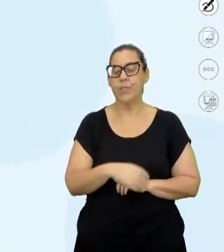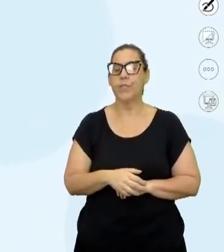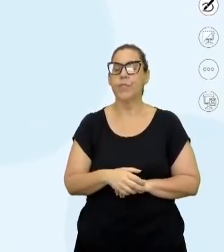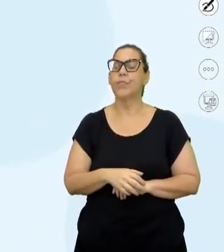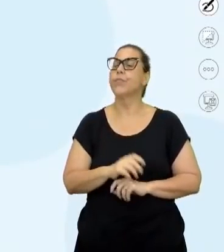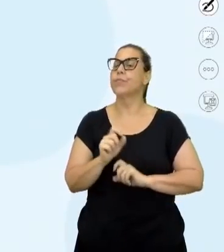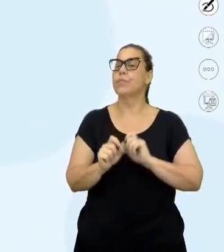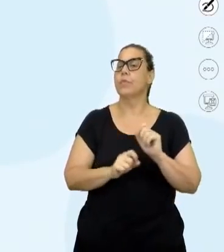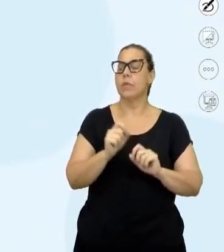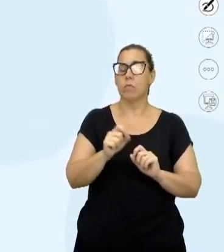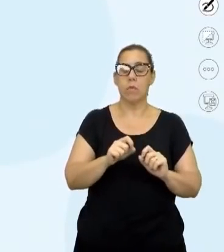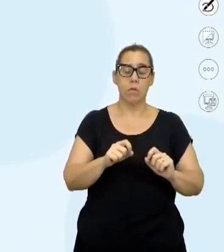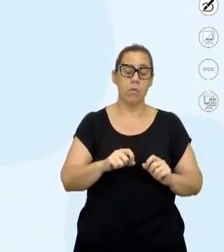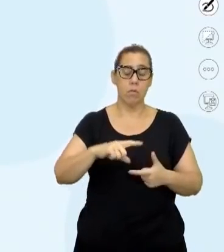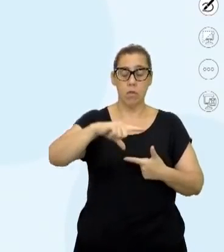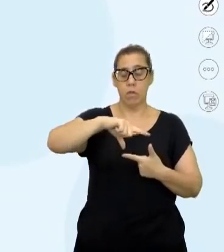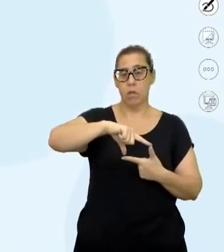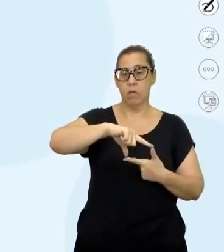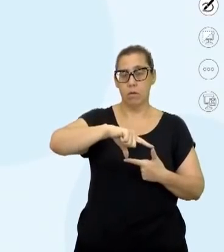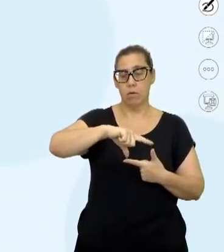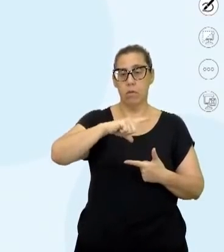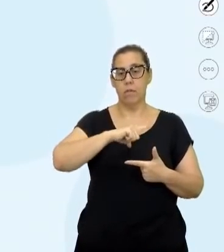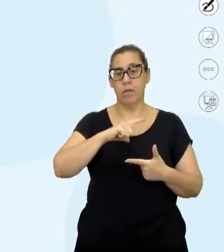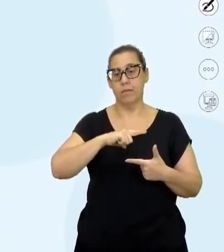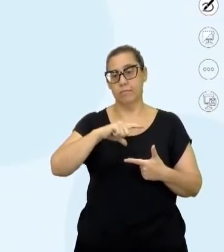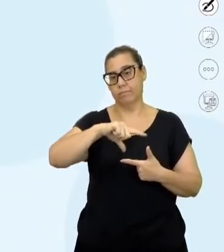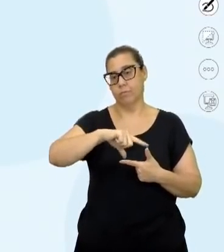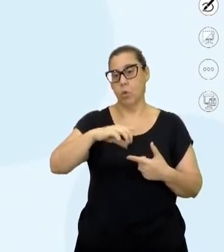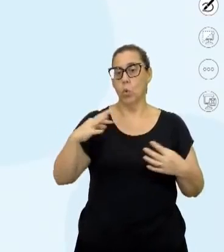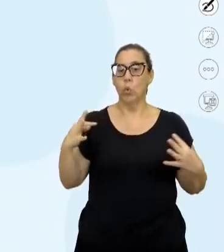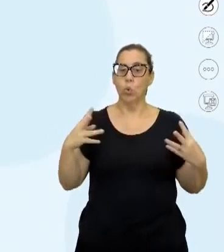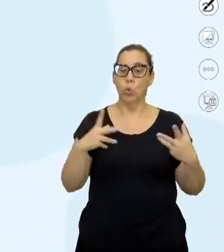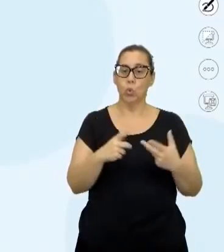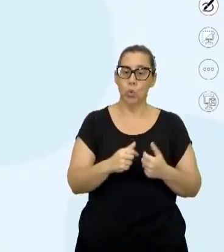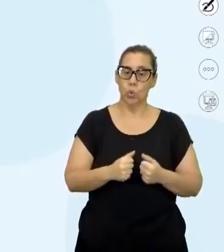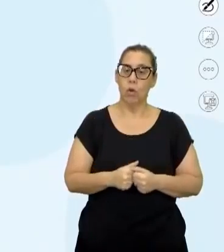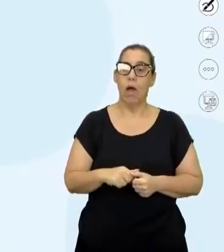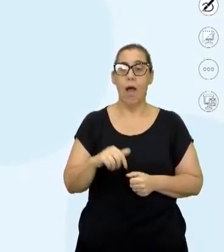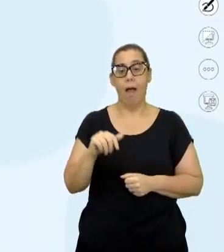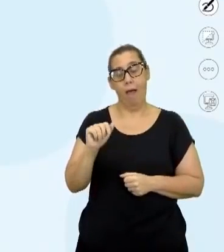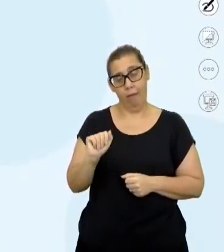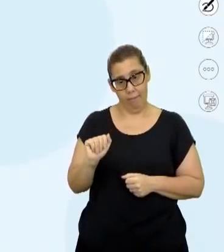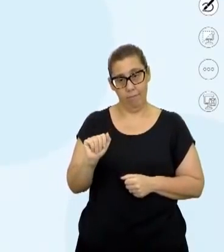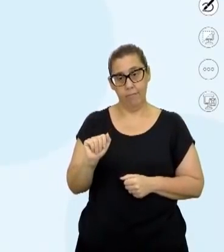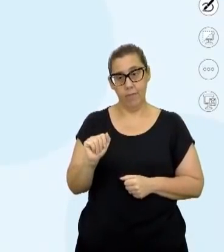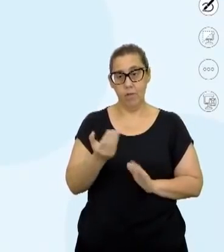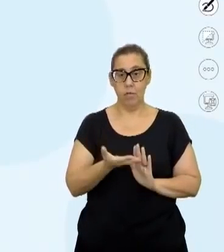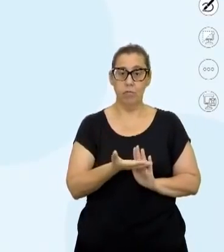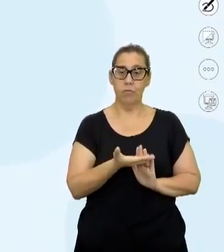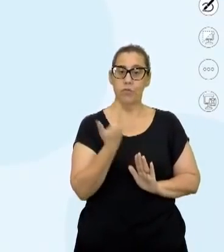vai ter? Este retângulo que sobrou, ó. Aqui era tudo isso vale A. Eu vou tirar esse